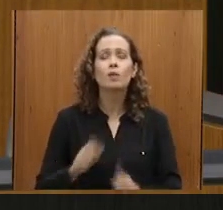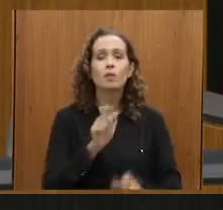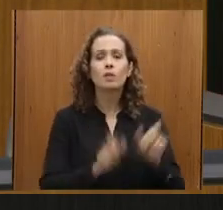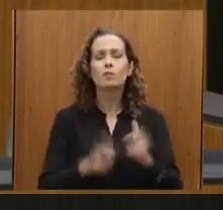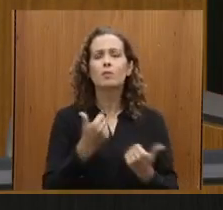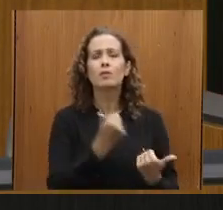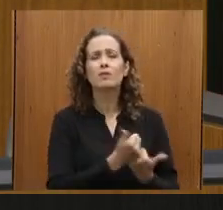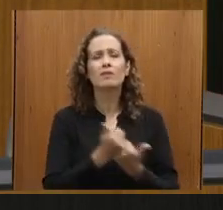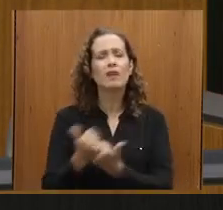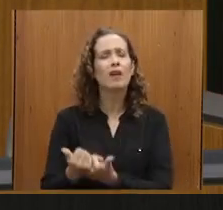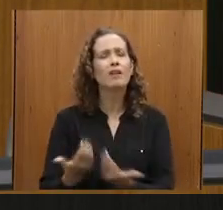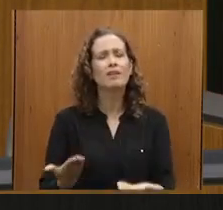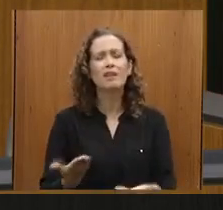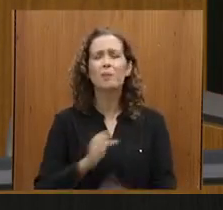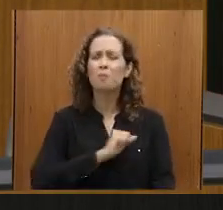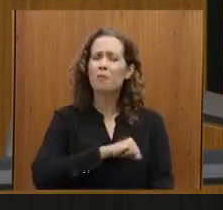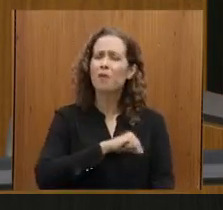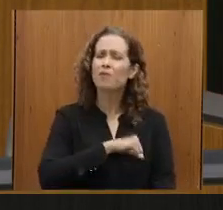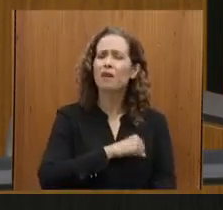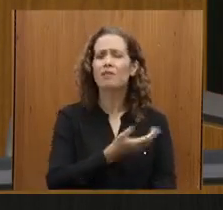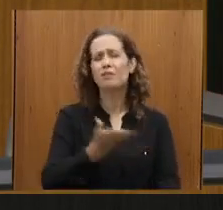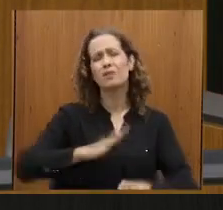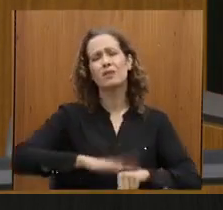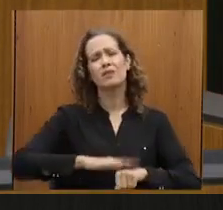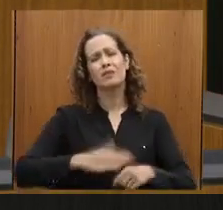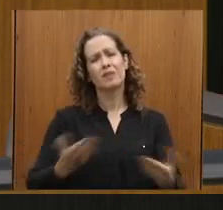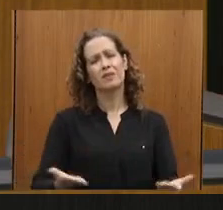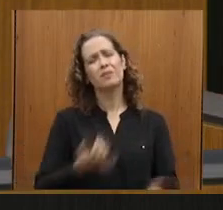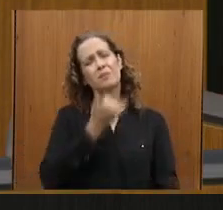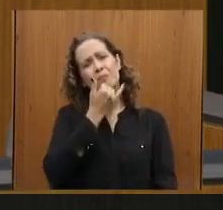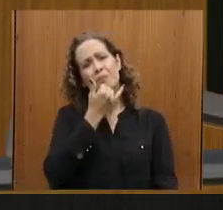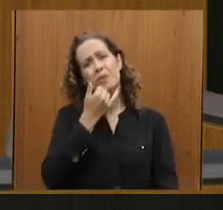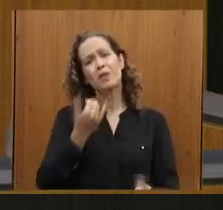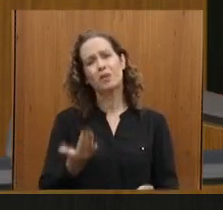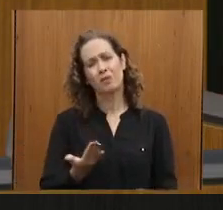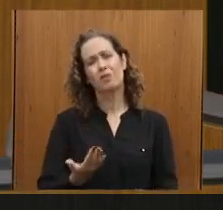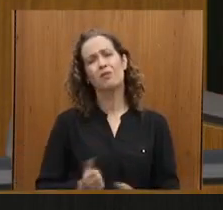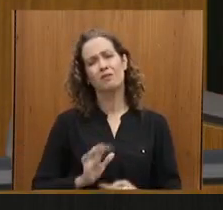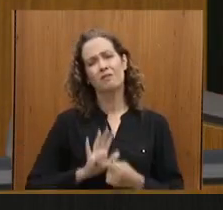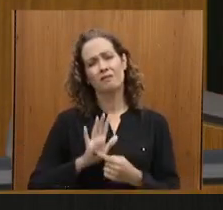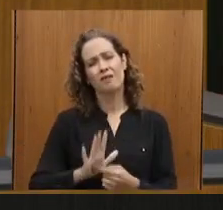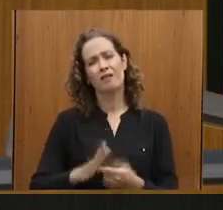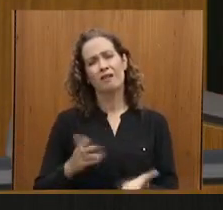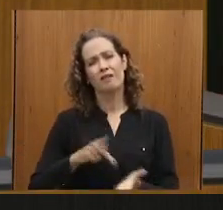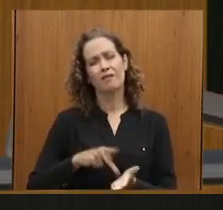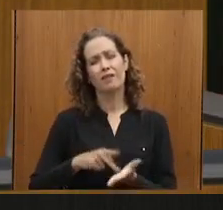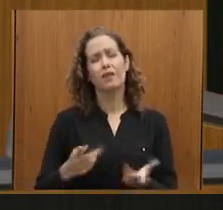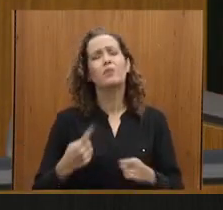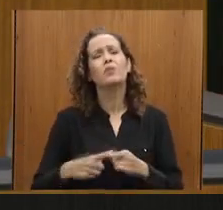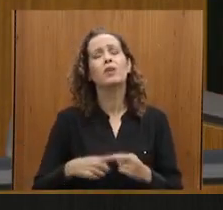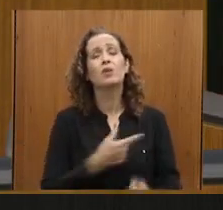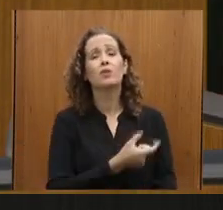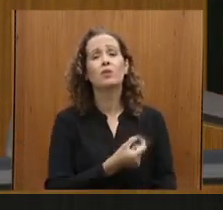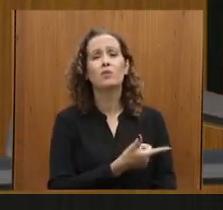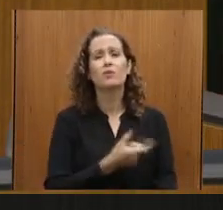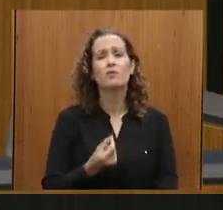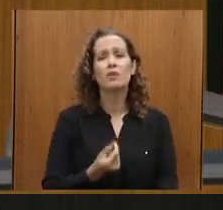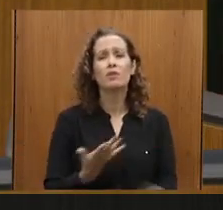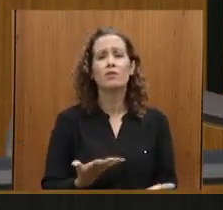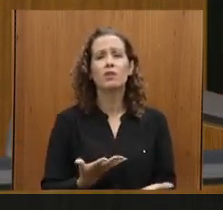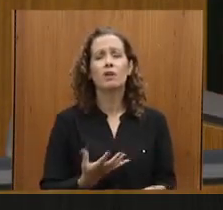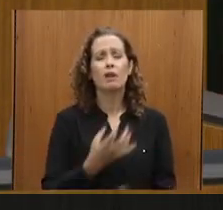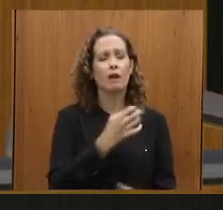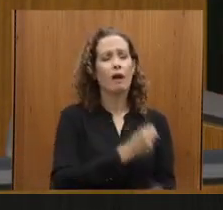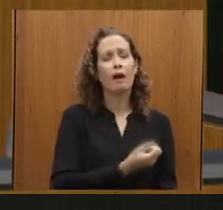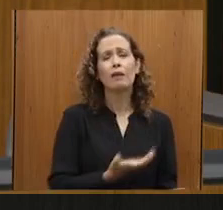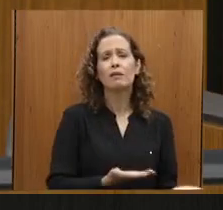uma crueldade que vocês estão fazendo. Me perdoem a franqueza. Por que em 2020 vocês abonaram e